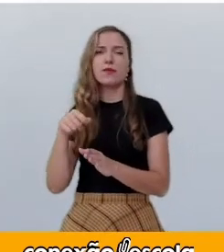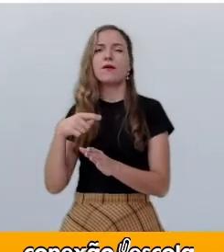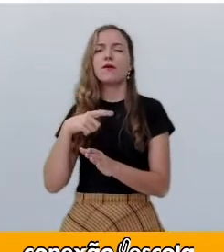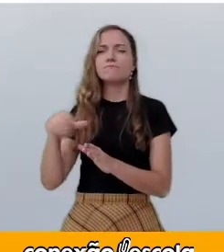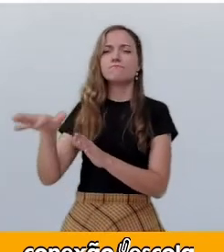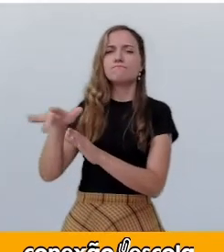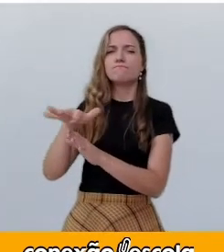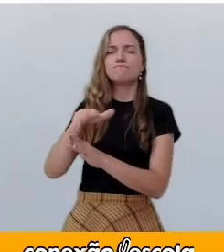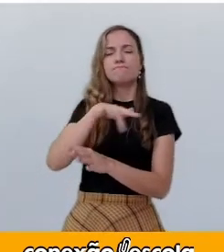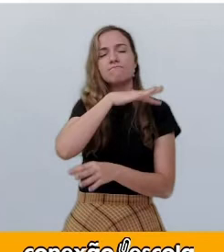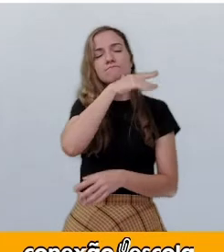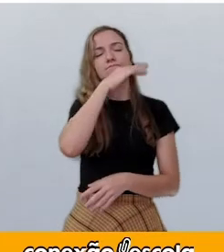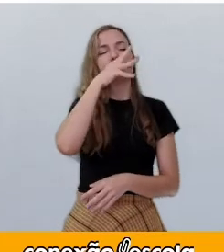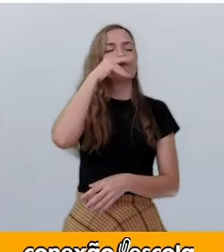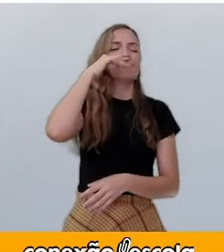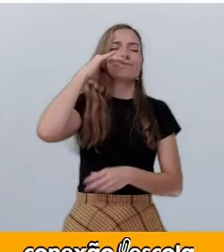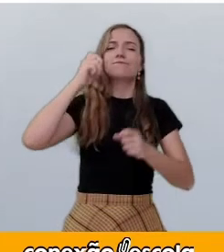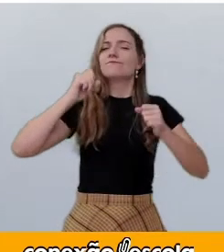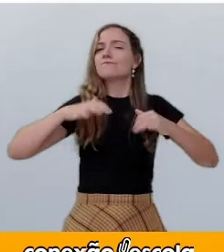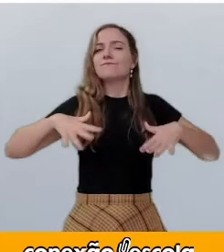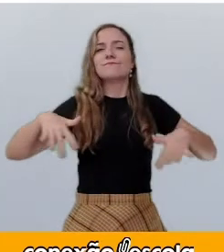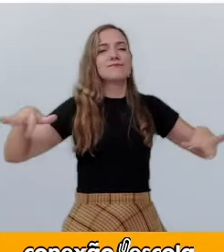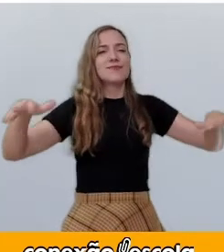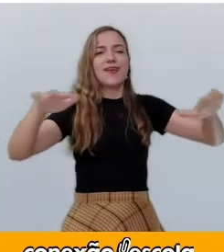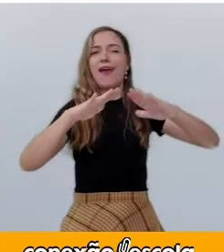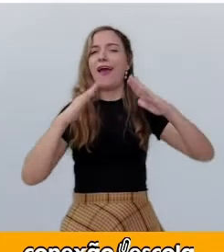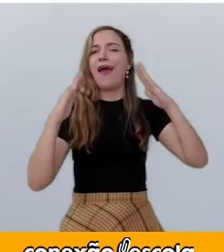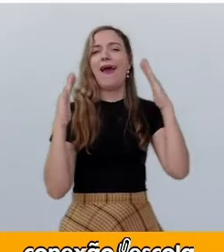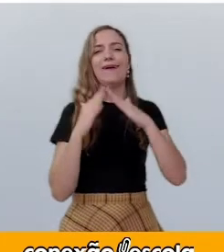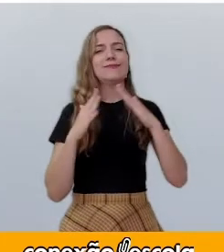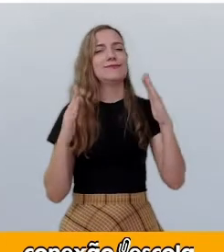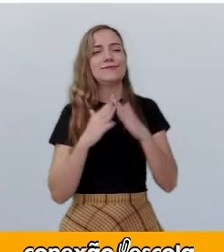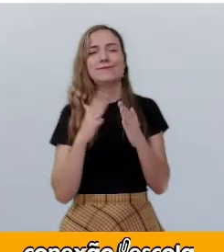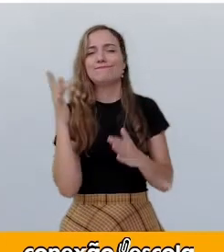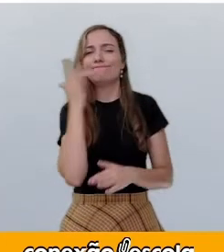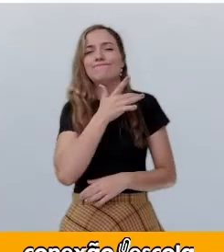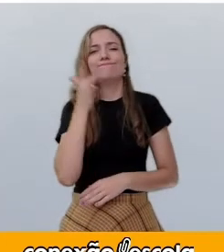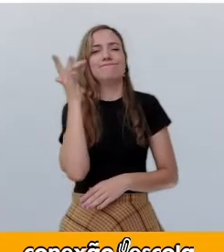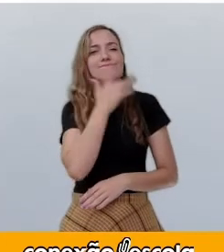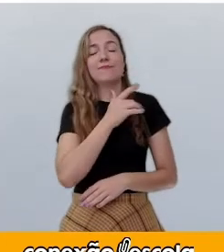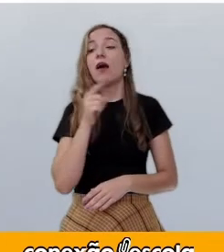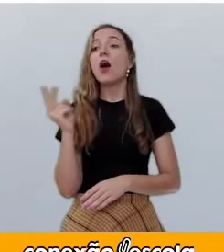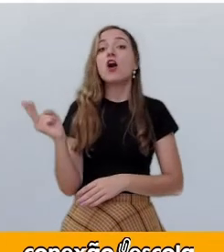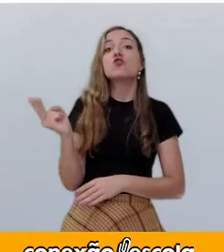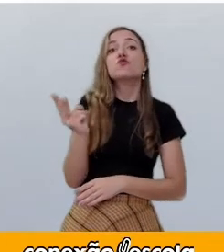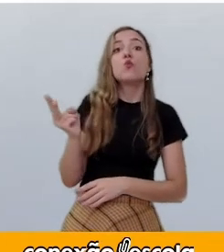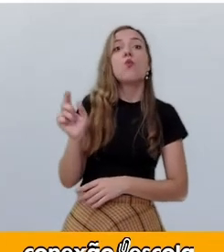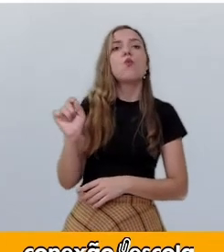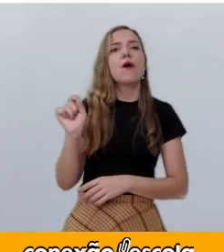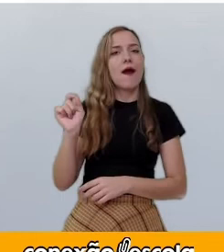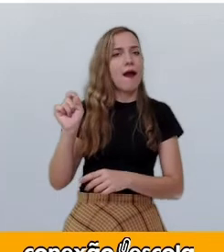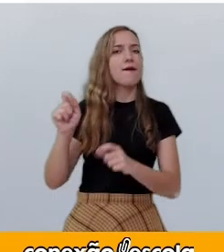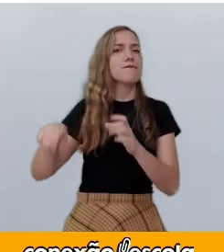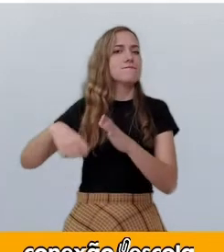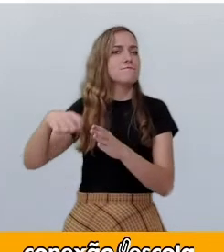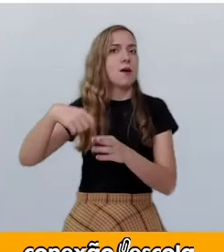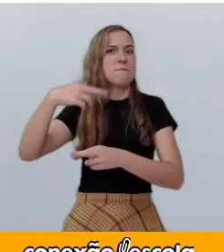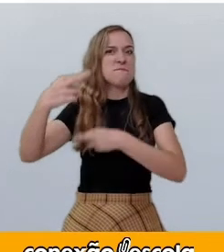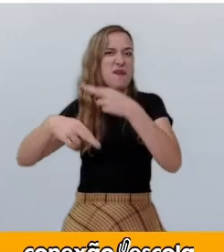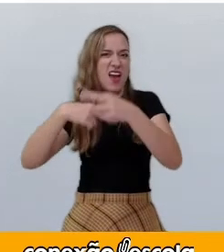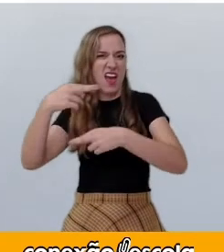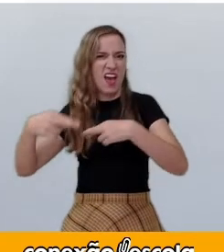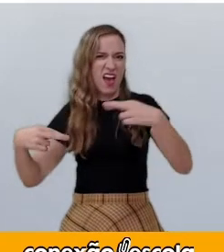aroma da comida se espalhava pela casa elas faziam um macarrão